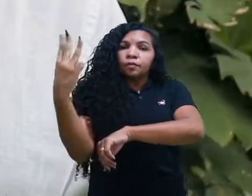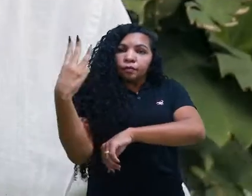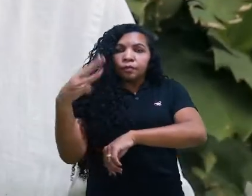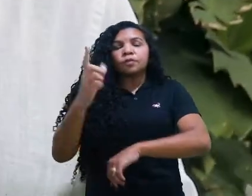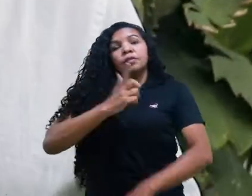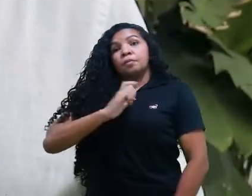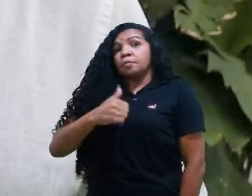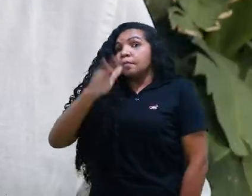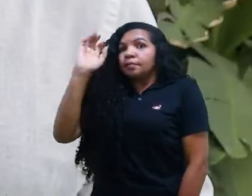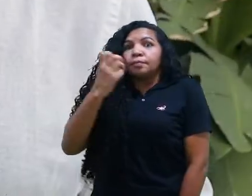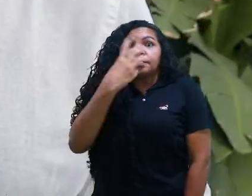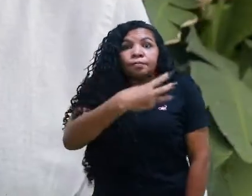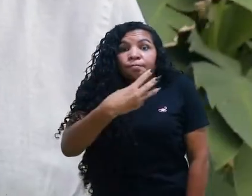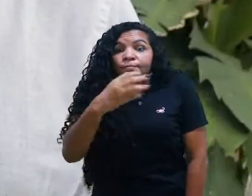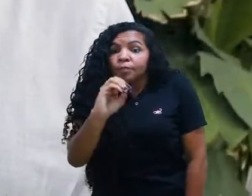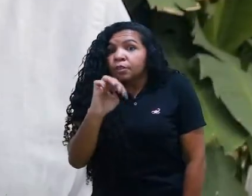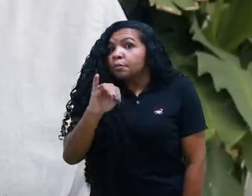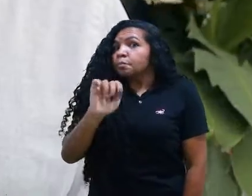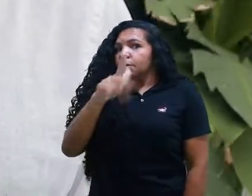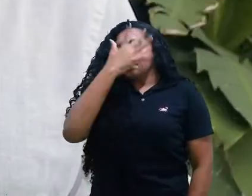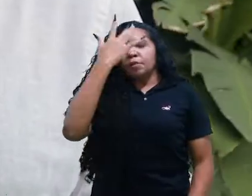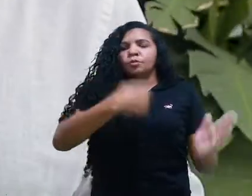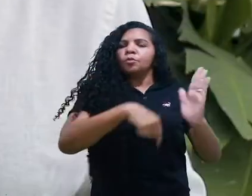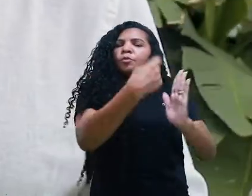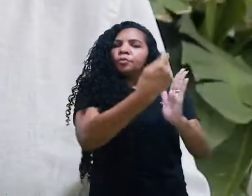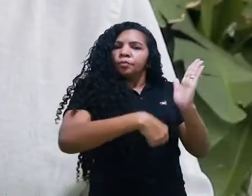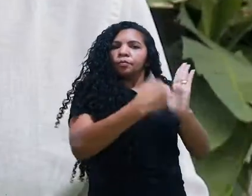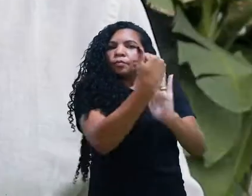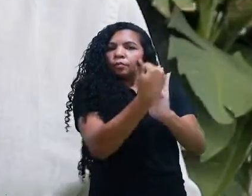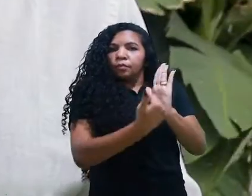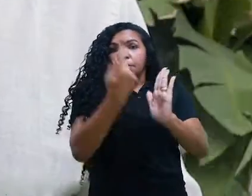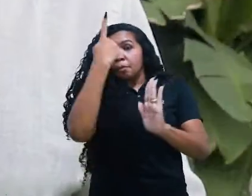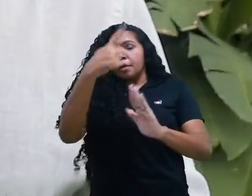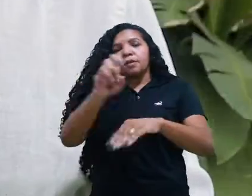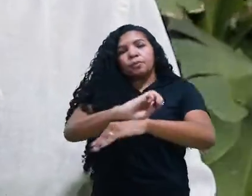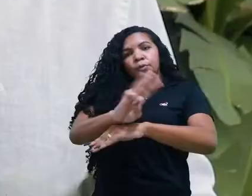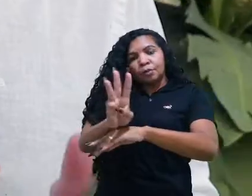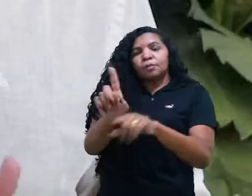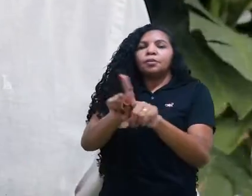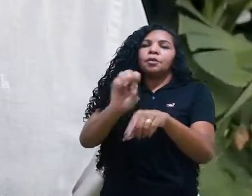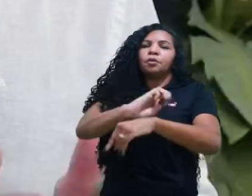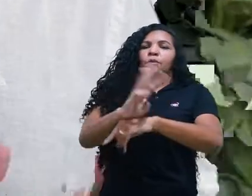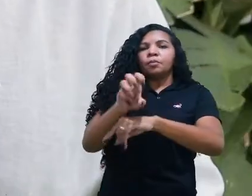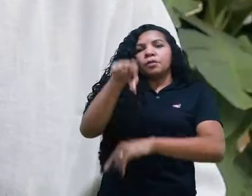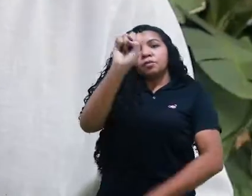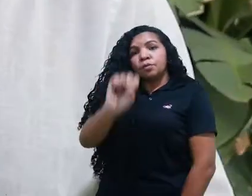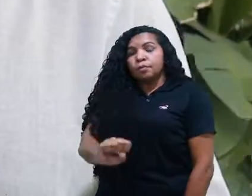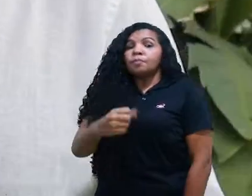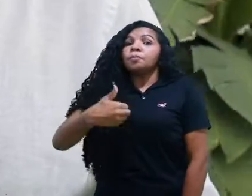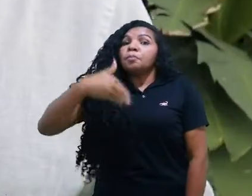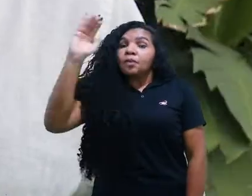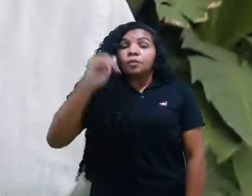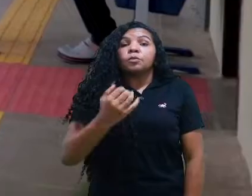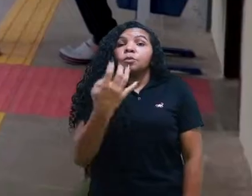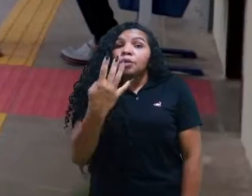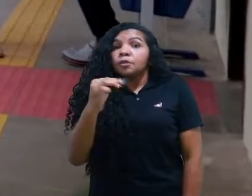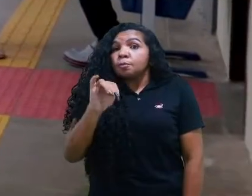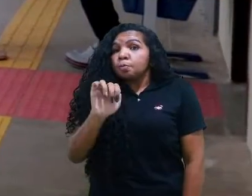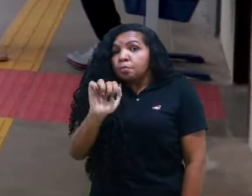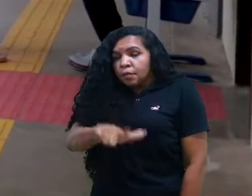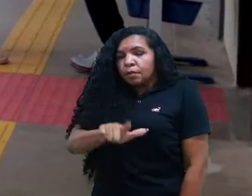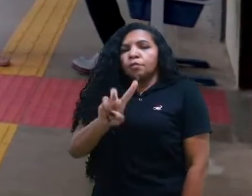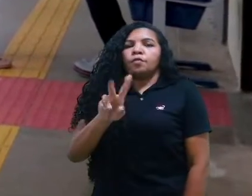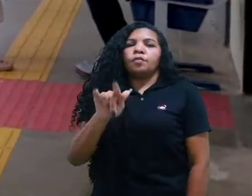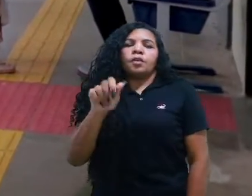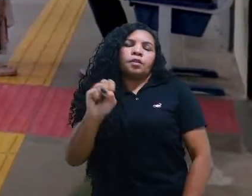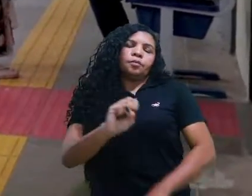Universidade Estadual do Maranhão, quando tivemos mais de 30 mil inscritos para a UEMA e a UEMA Sul. Foram mais de